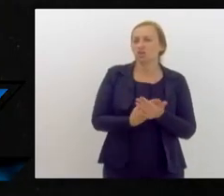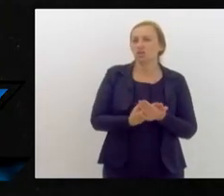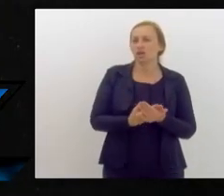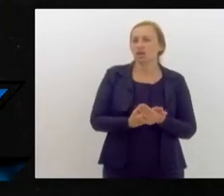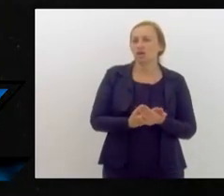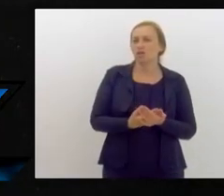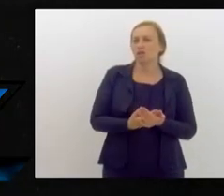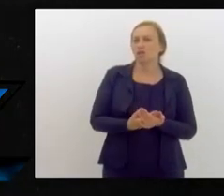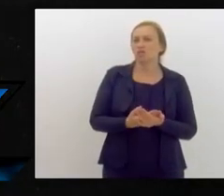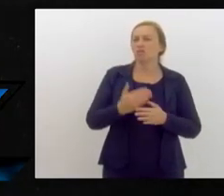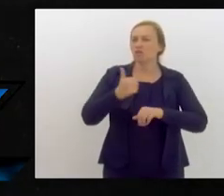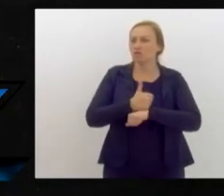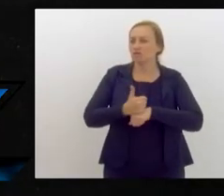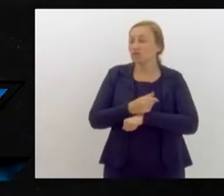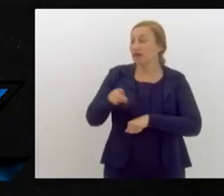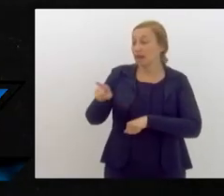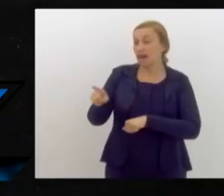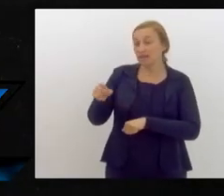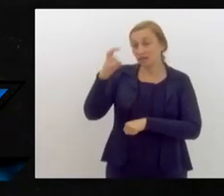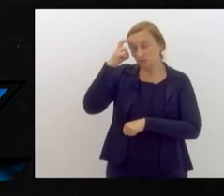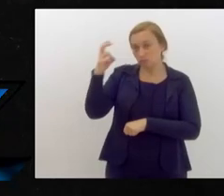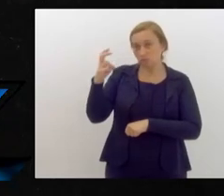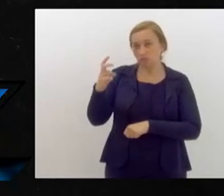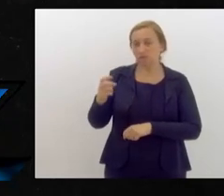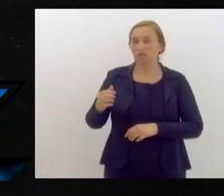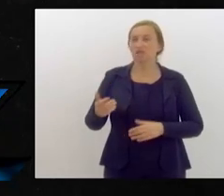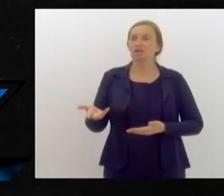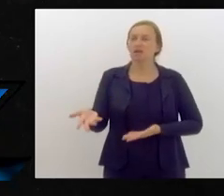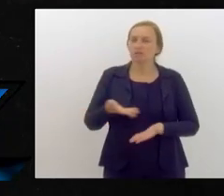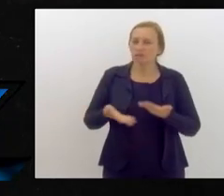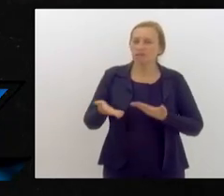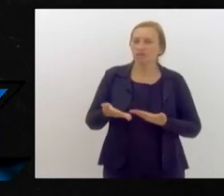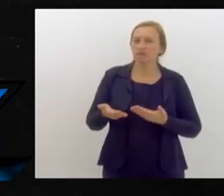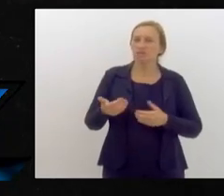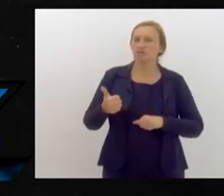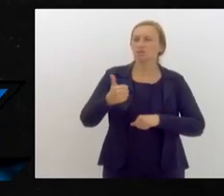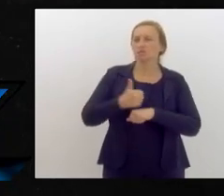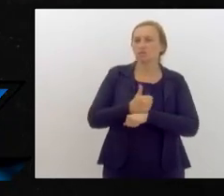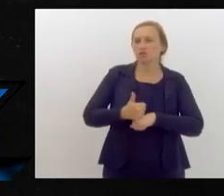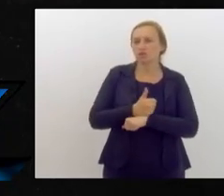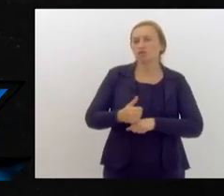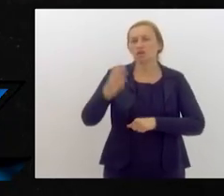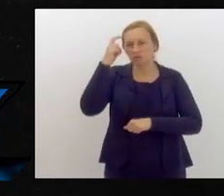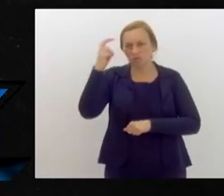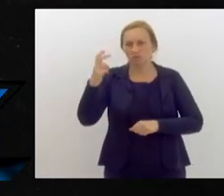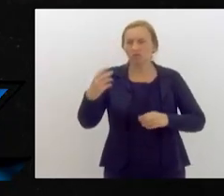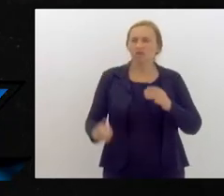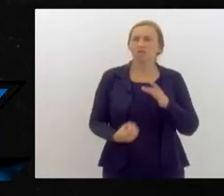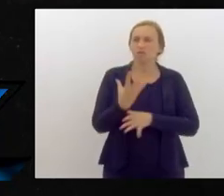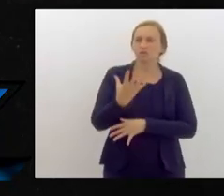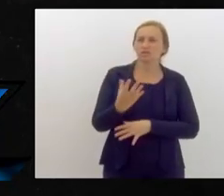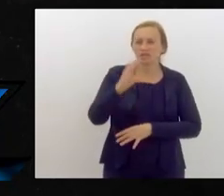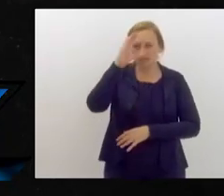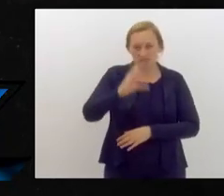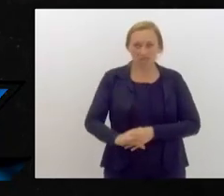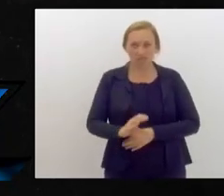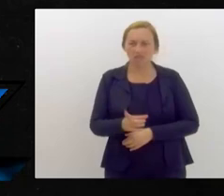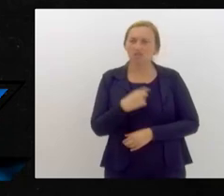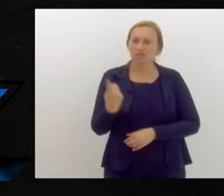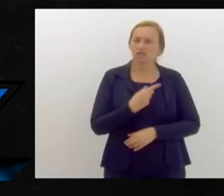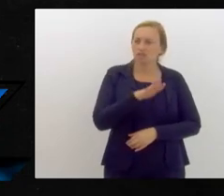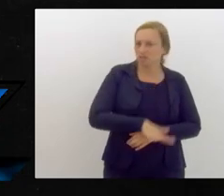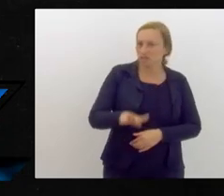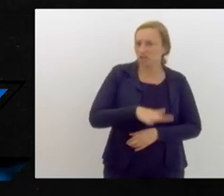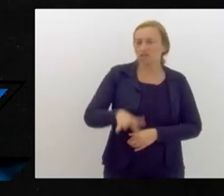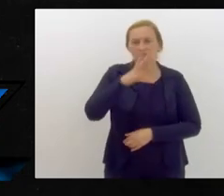a gente precisa ampliar porque a participação desses agentes culturais na construção da Cidadania das nossas